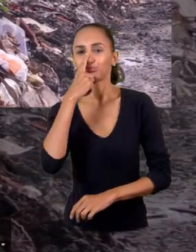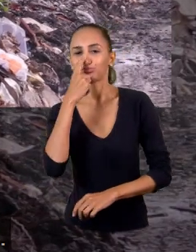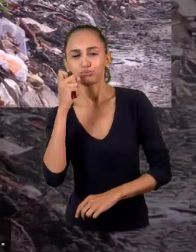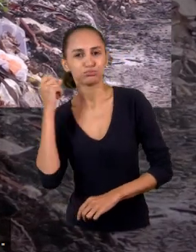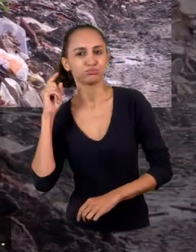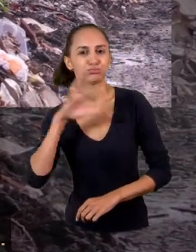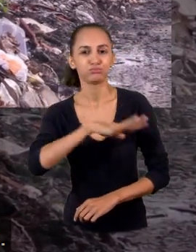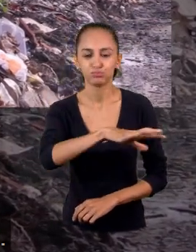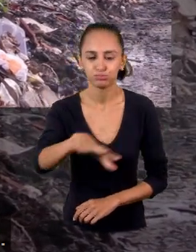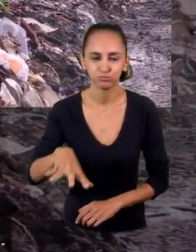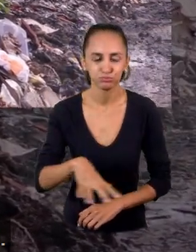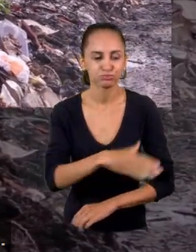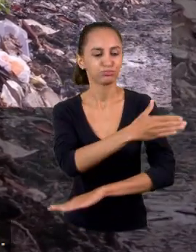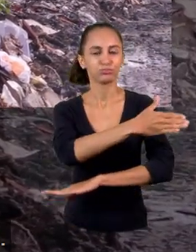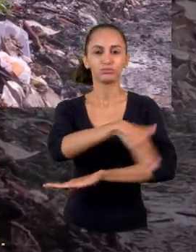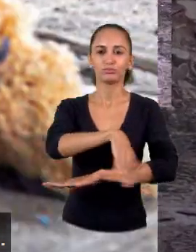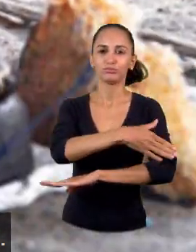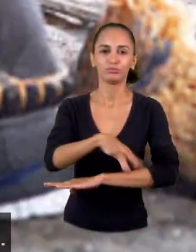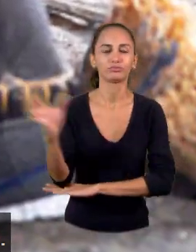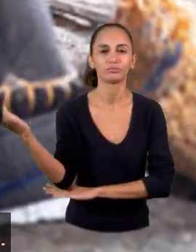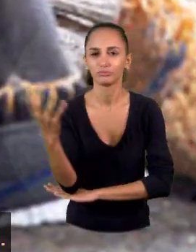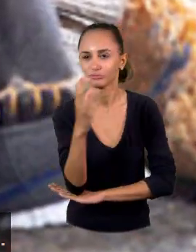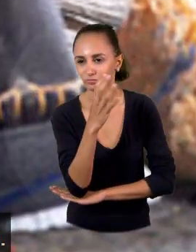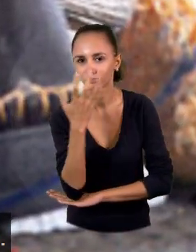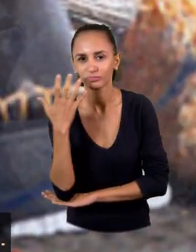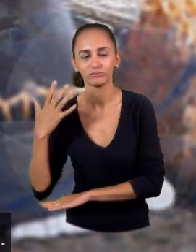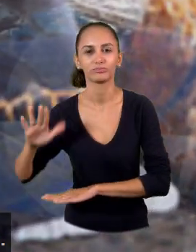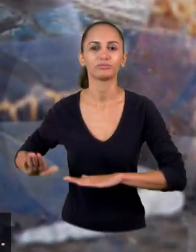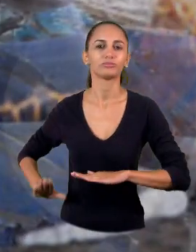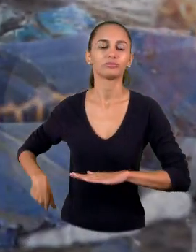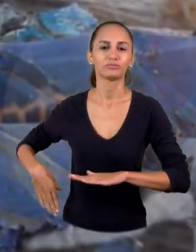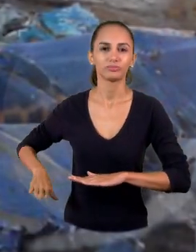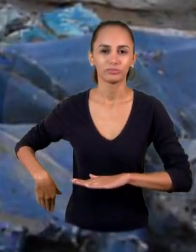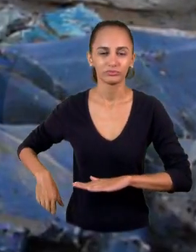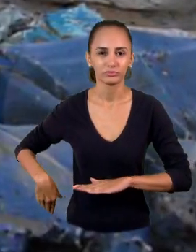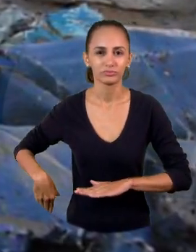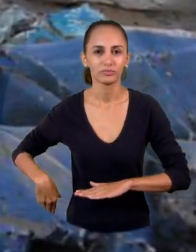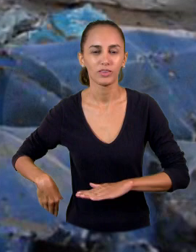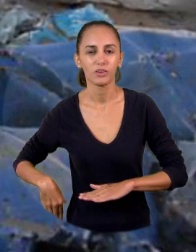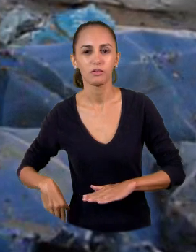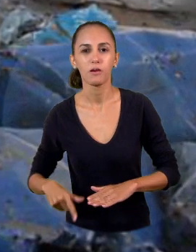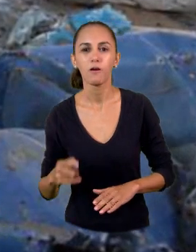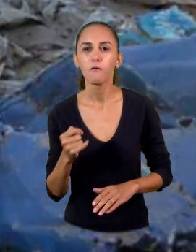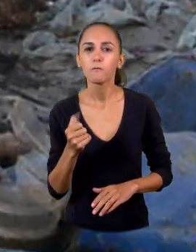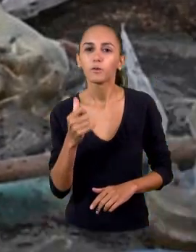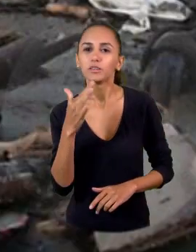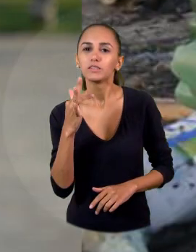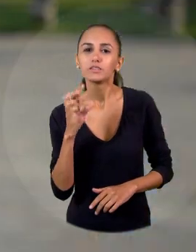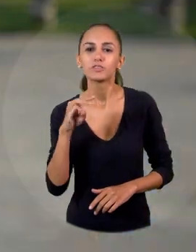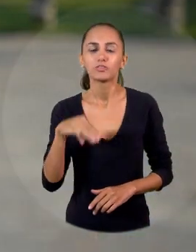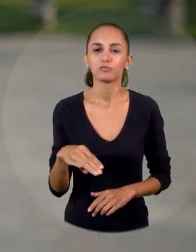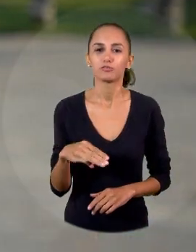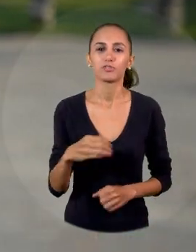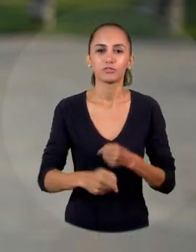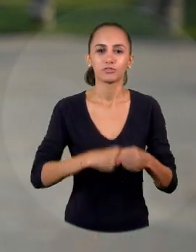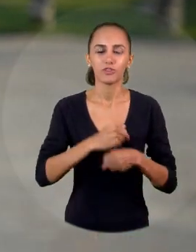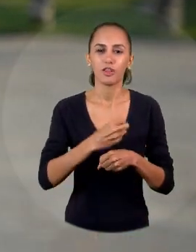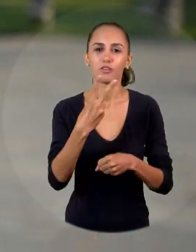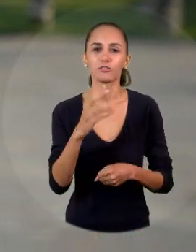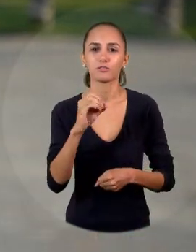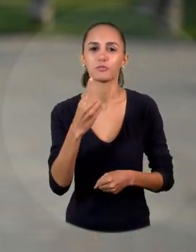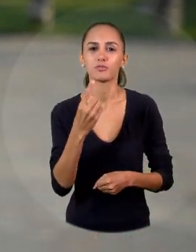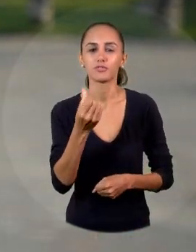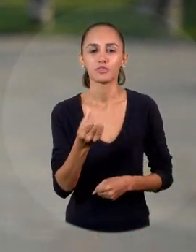de lixos pelas ruas, praças, praia. No finalzinho de 2016,